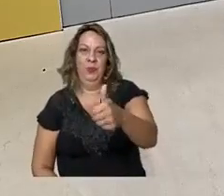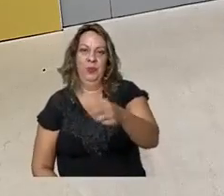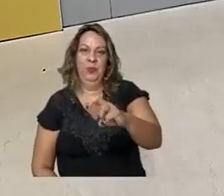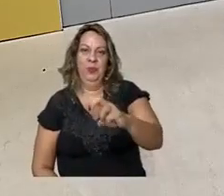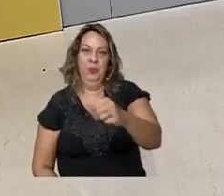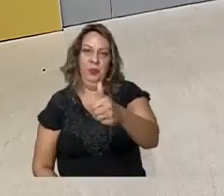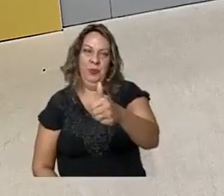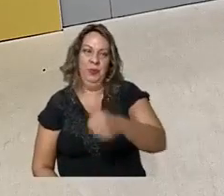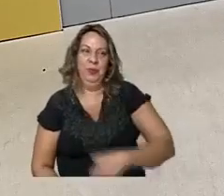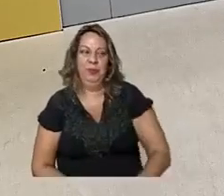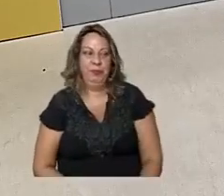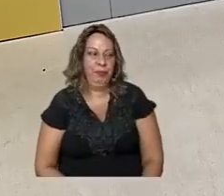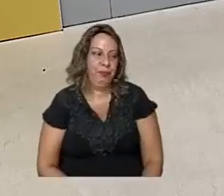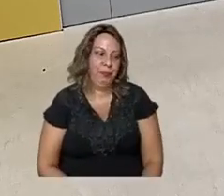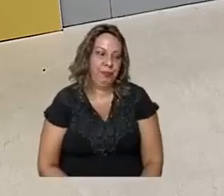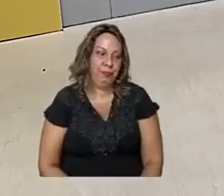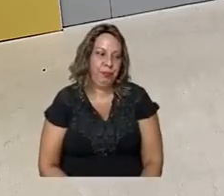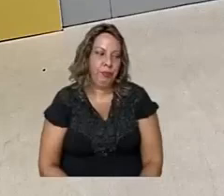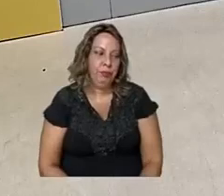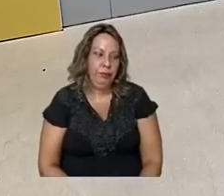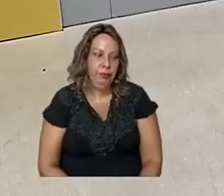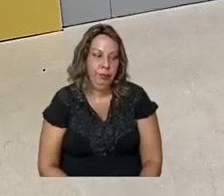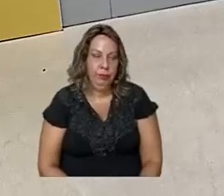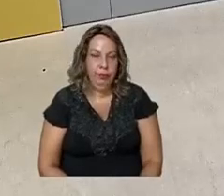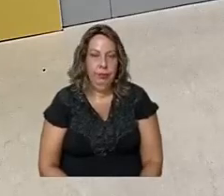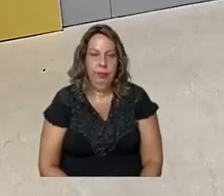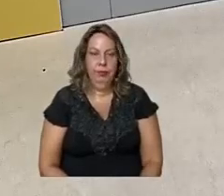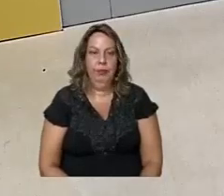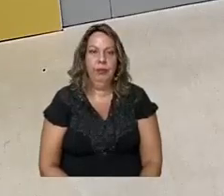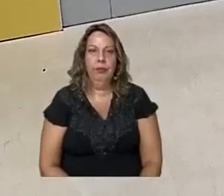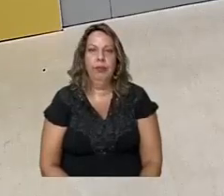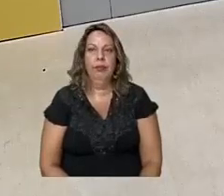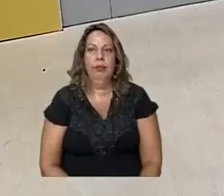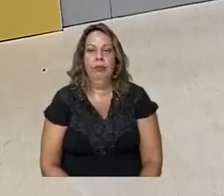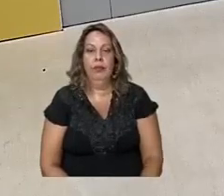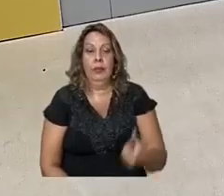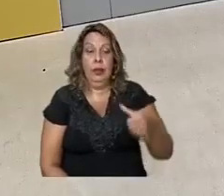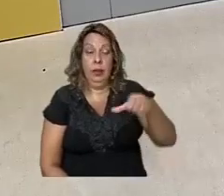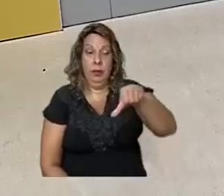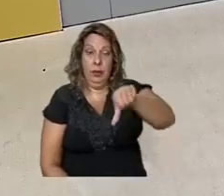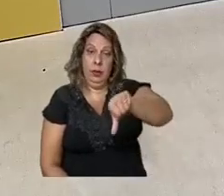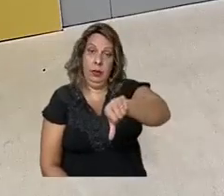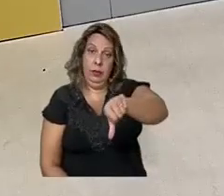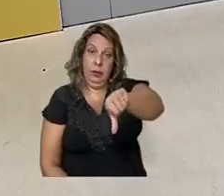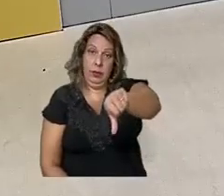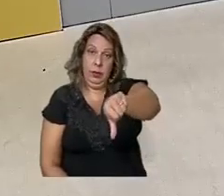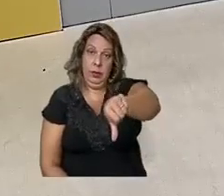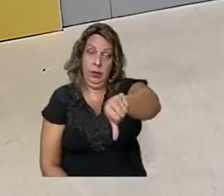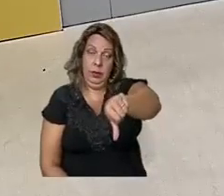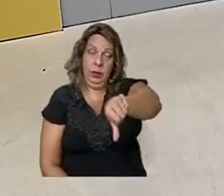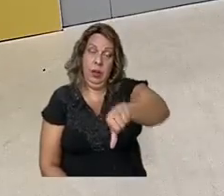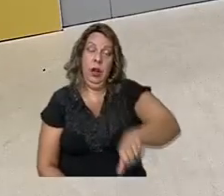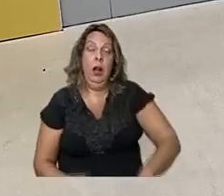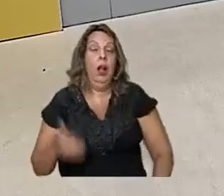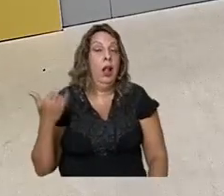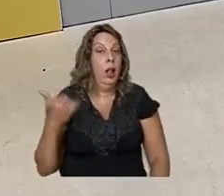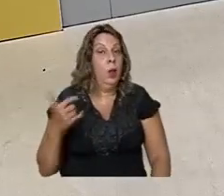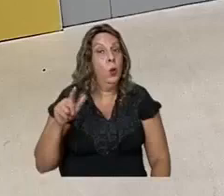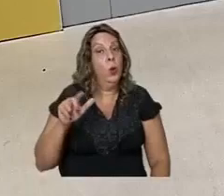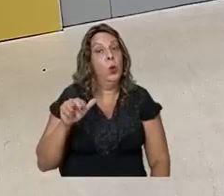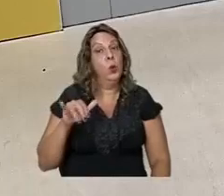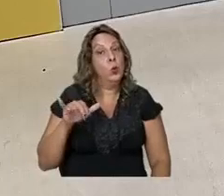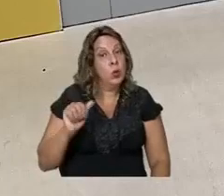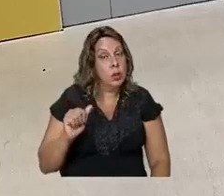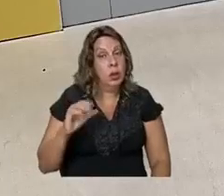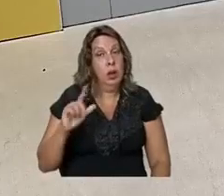agora, 51, 51 subiu, 9 a bolinha, 9, alô Lúcia, Cláudia, Stephanie,